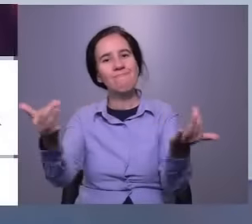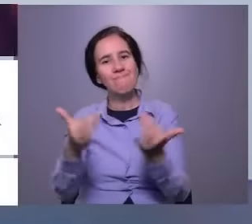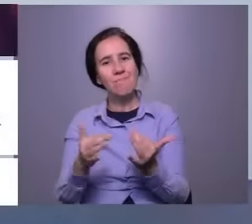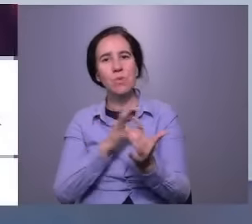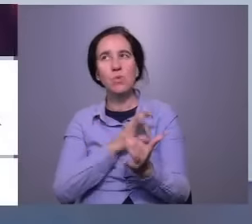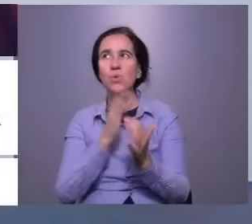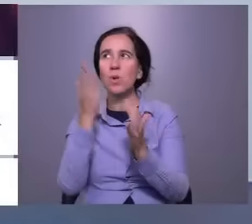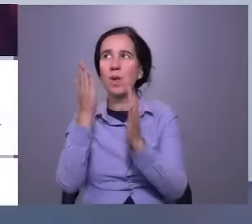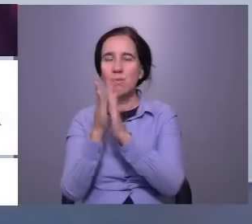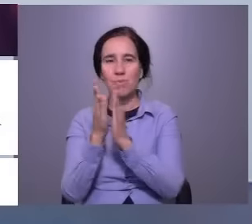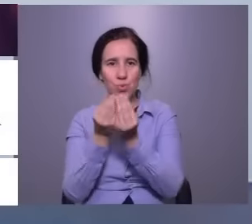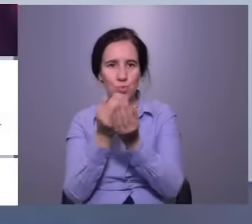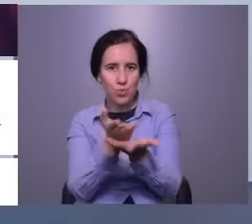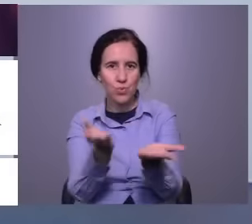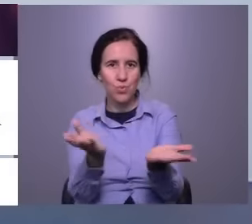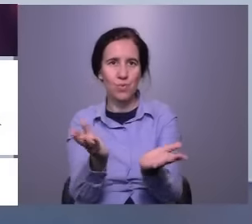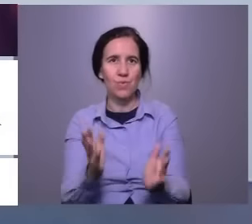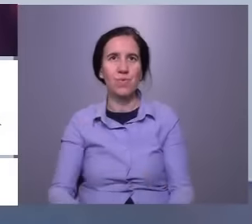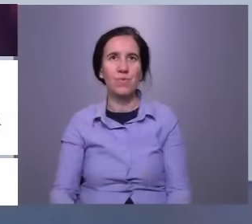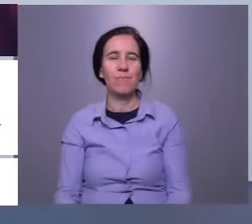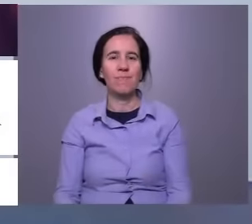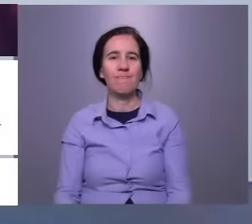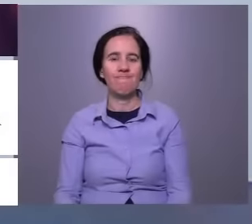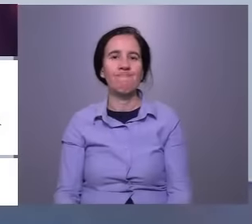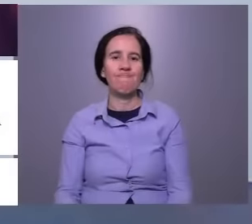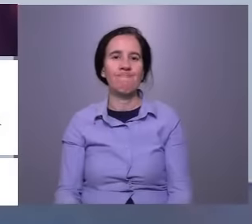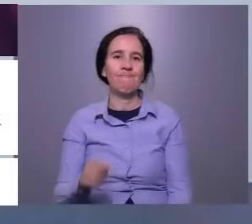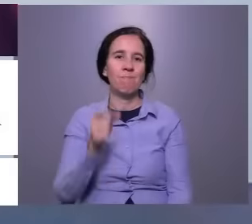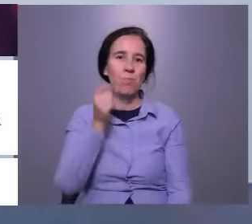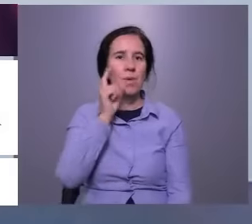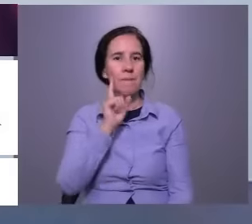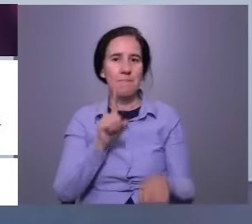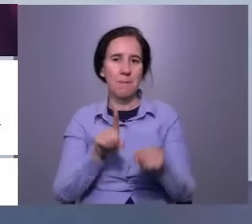Cari pellegrini di lingua italiana, il Signore sia con voi.